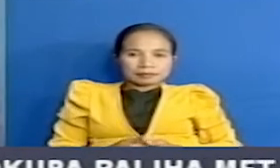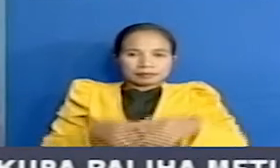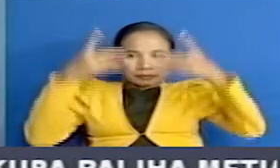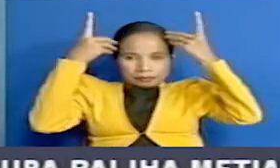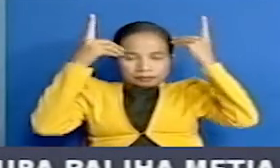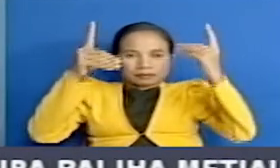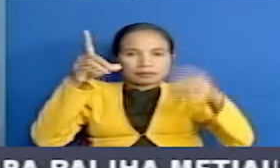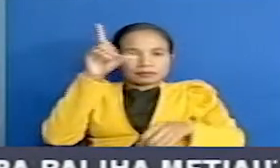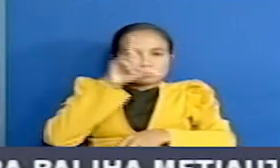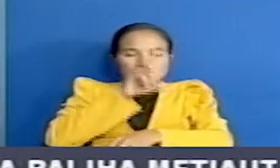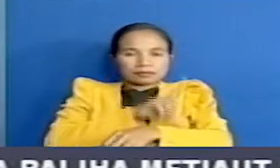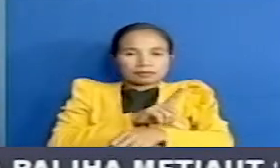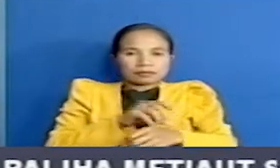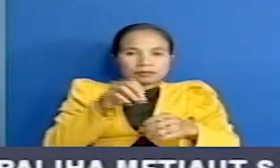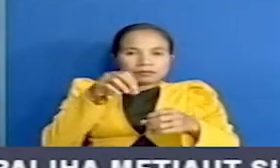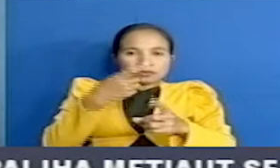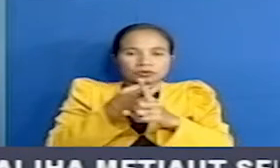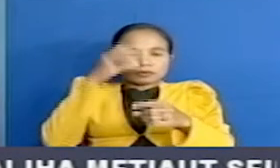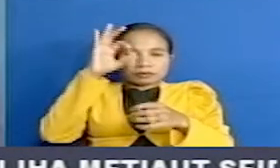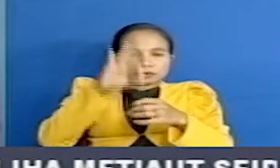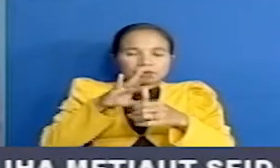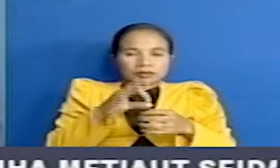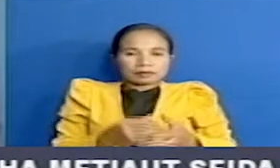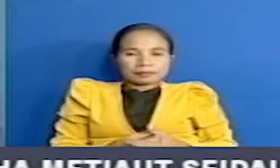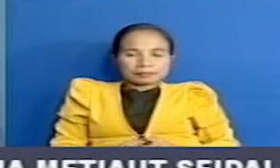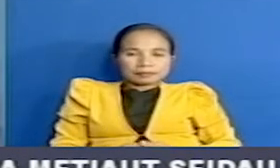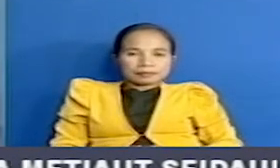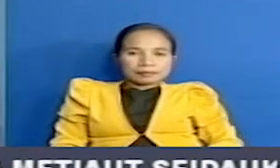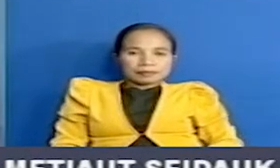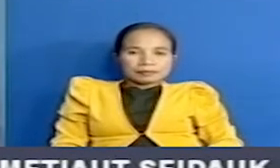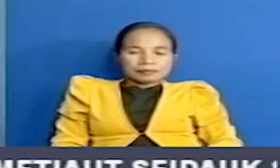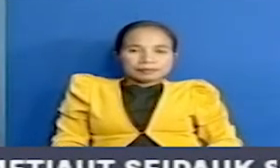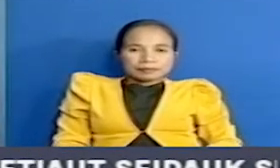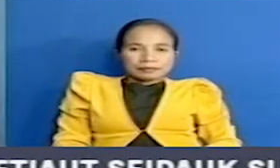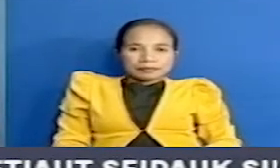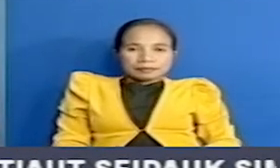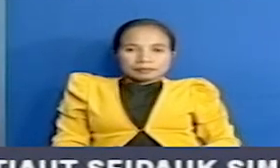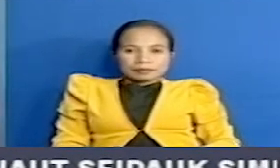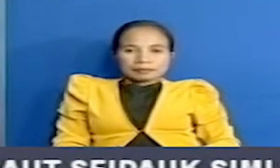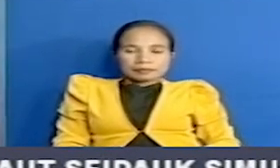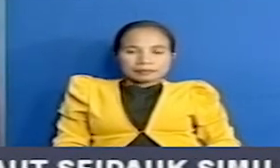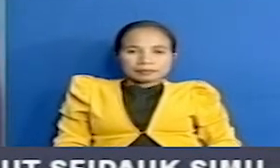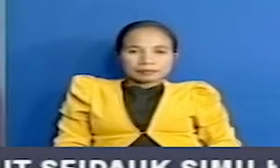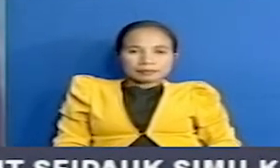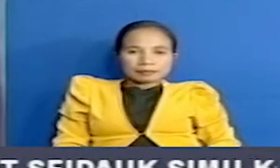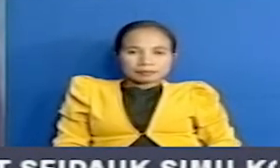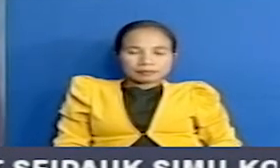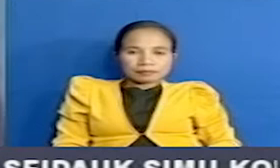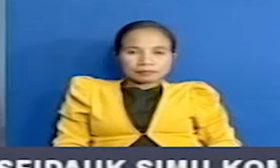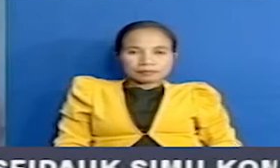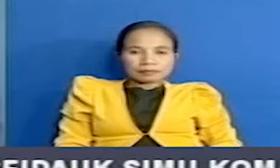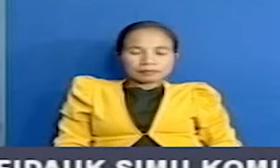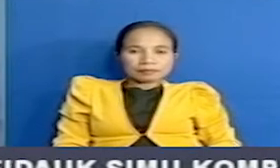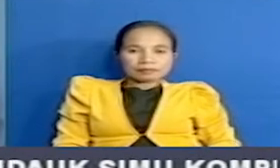determina e a eleição, liu se votação. Antes vai a Emabara, até quando vai a eleição, mas nesse processo,